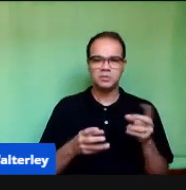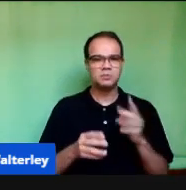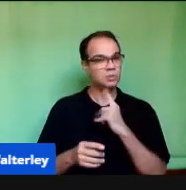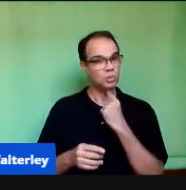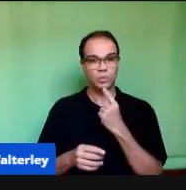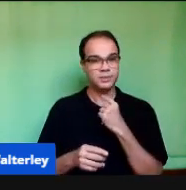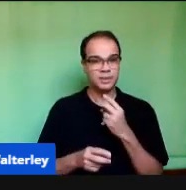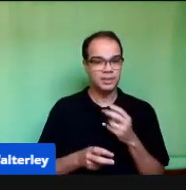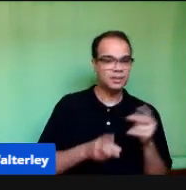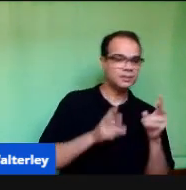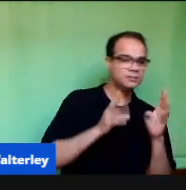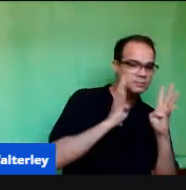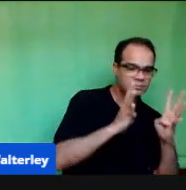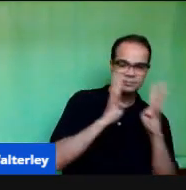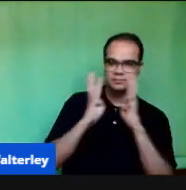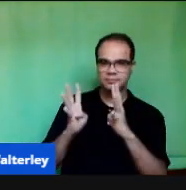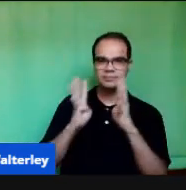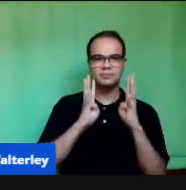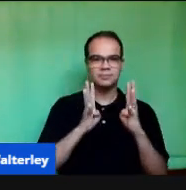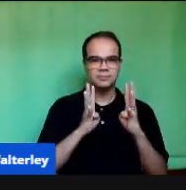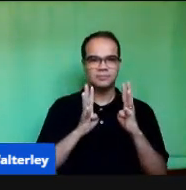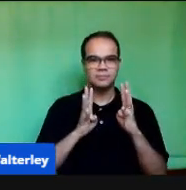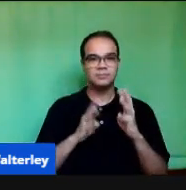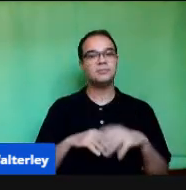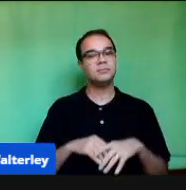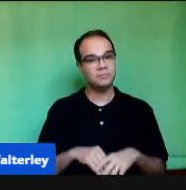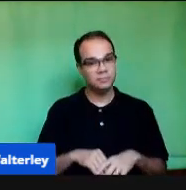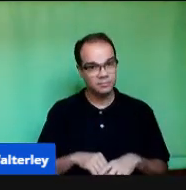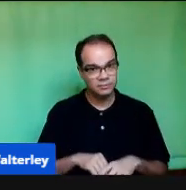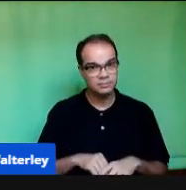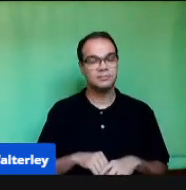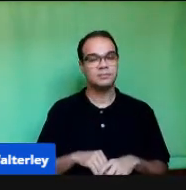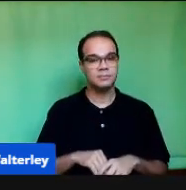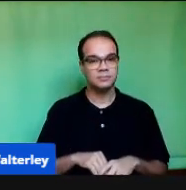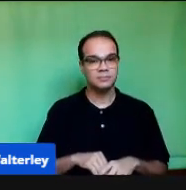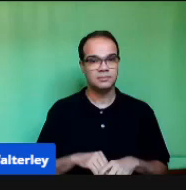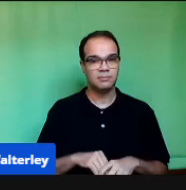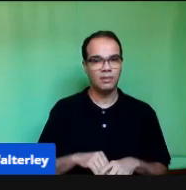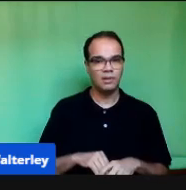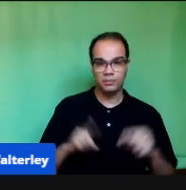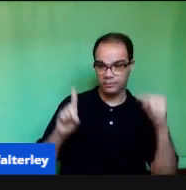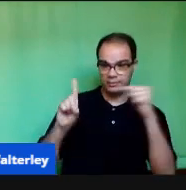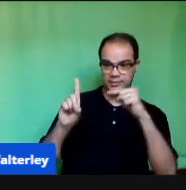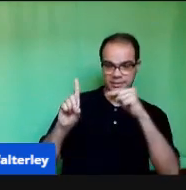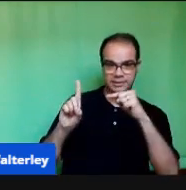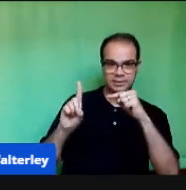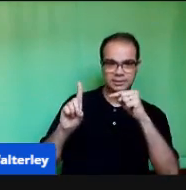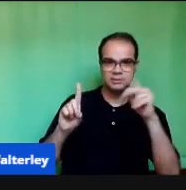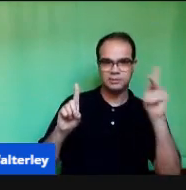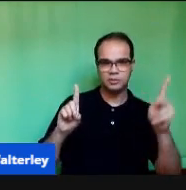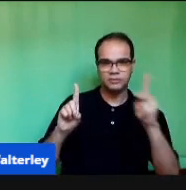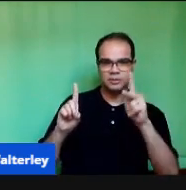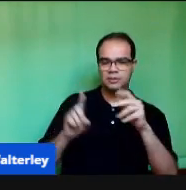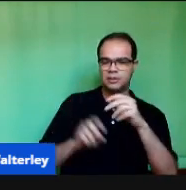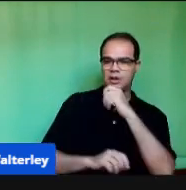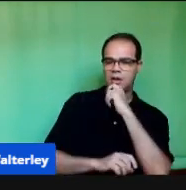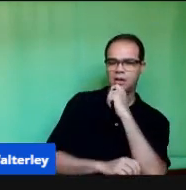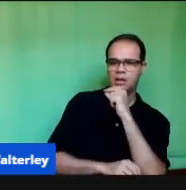isso é fundamental que os nossos professores de educação física tenham esse olhar diferenciado e